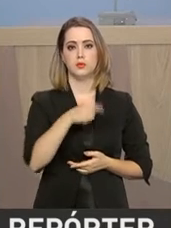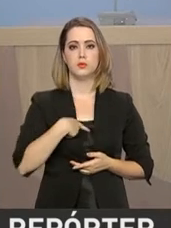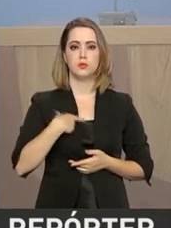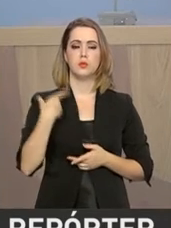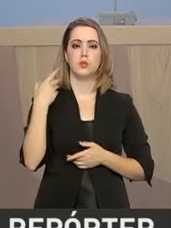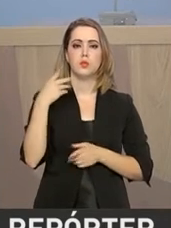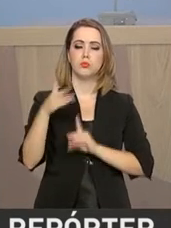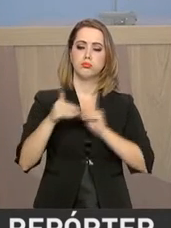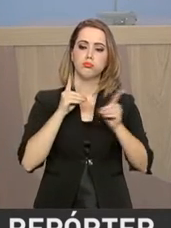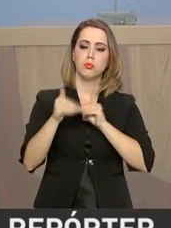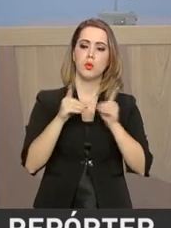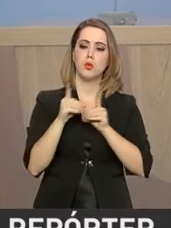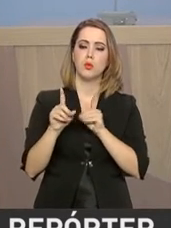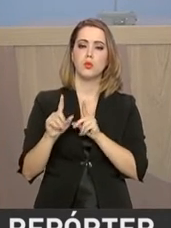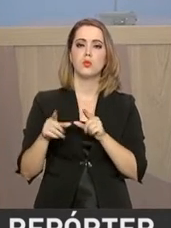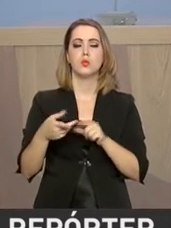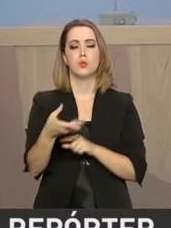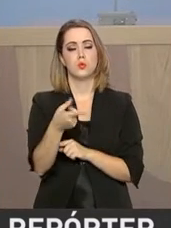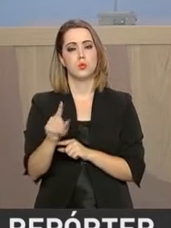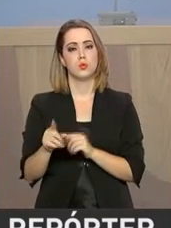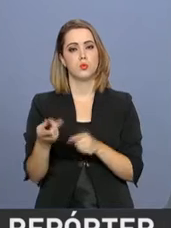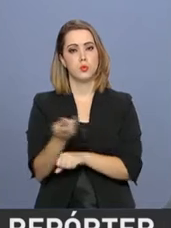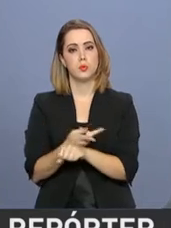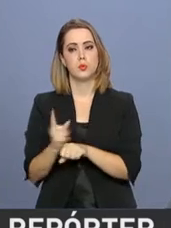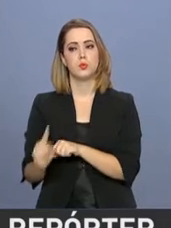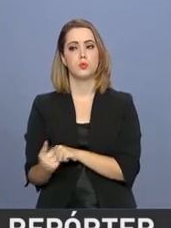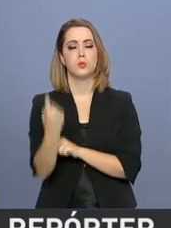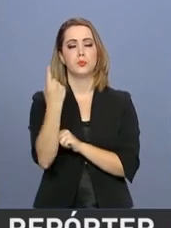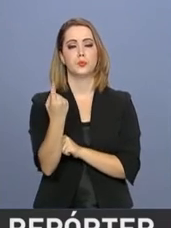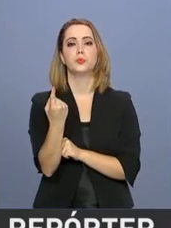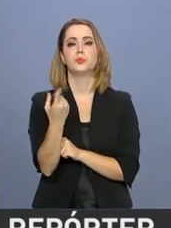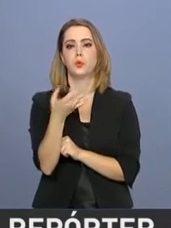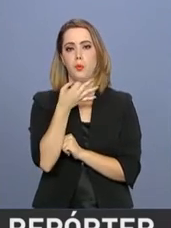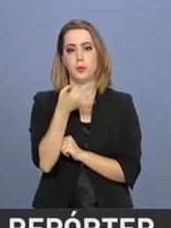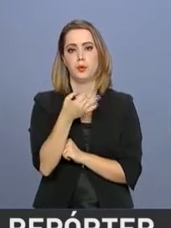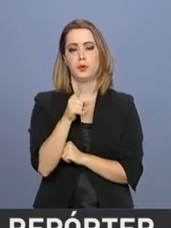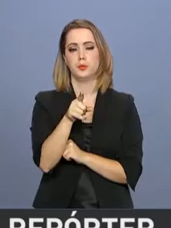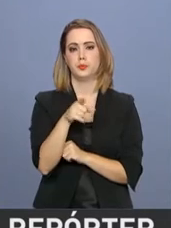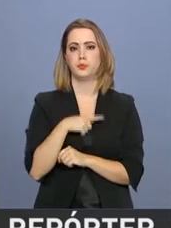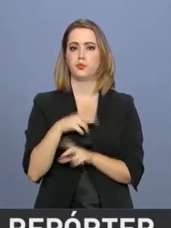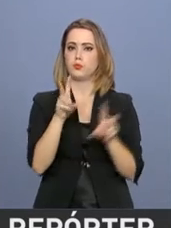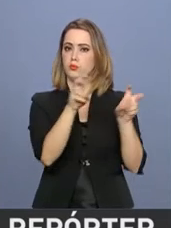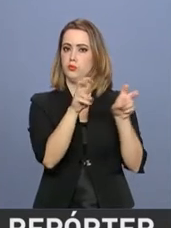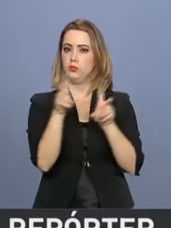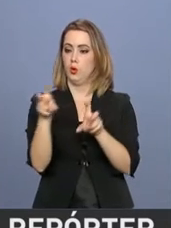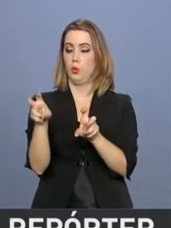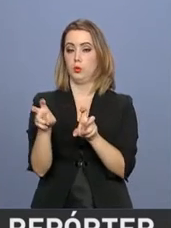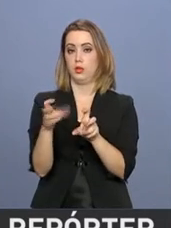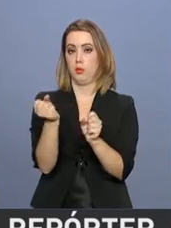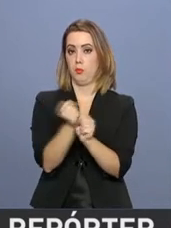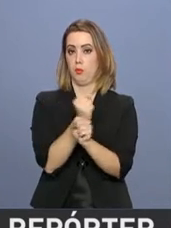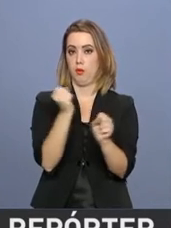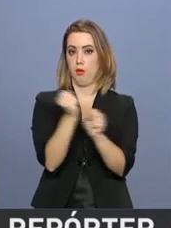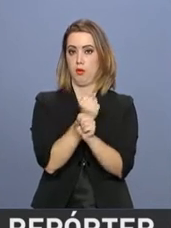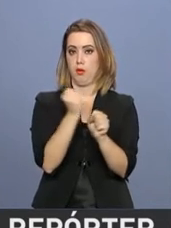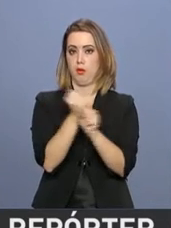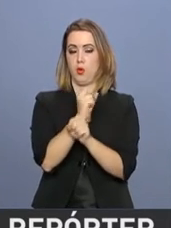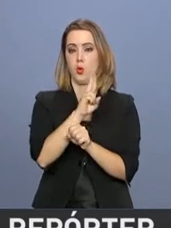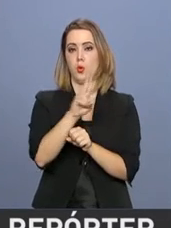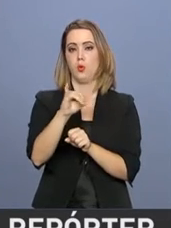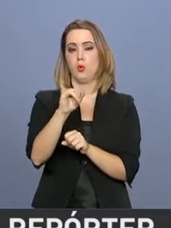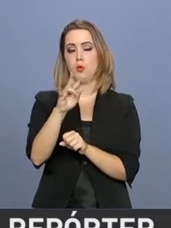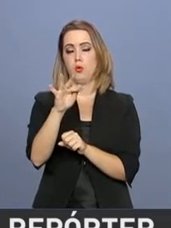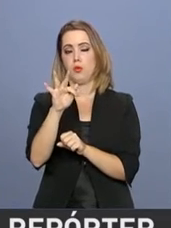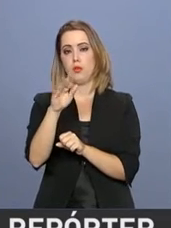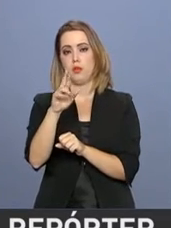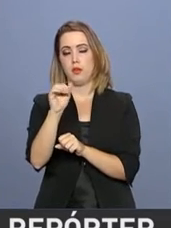consenso e focar em 3 grandes áreas. O tema de infraestrutura, o